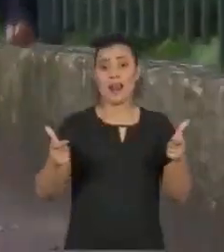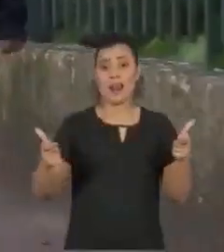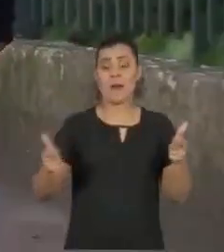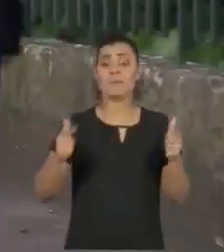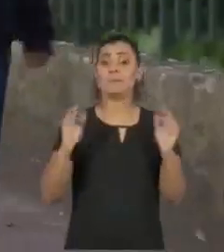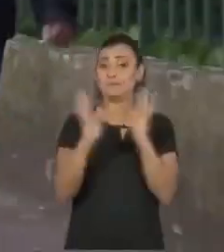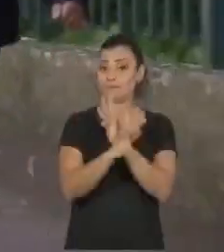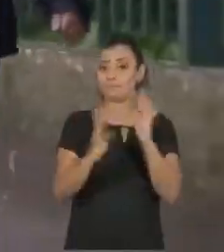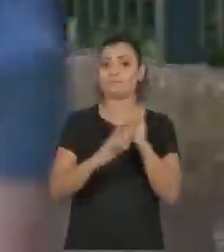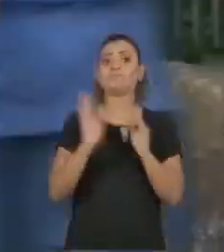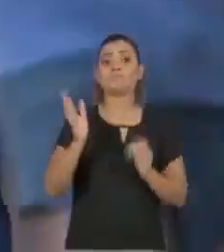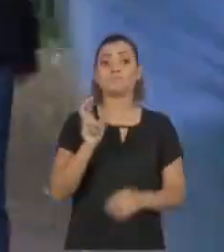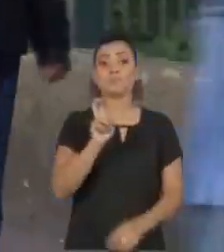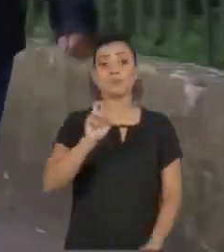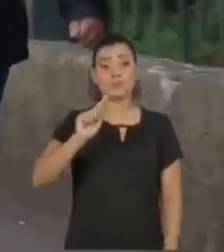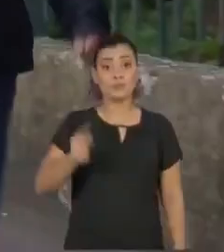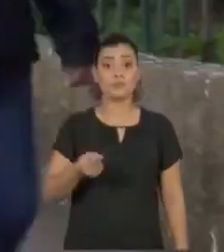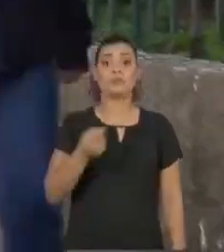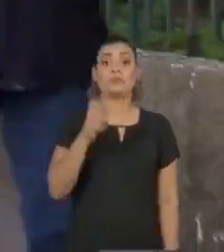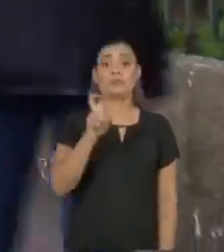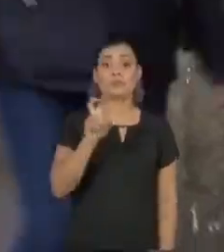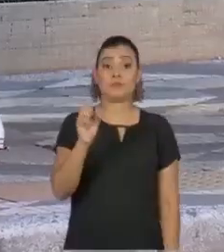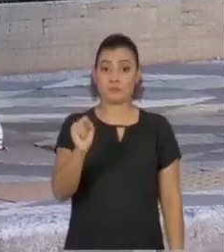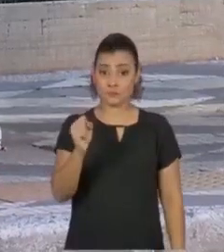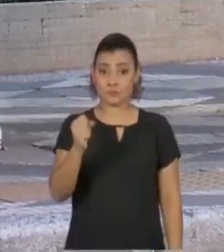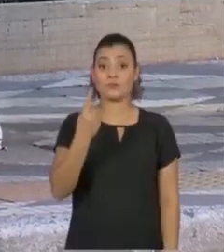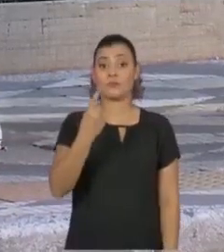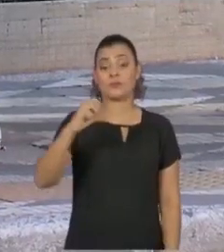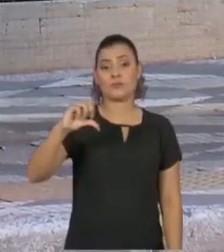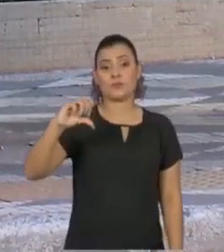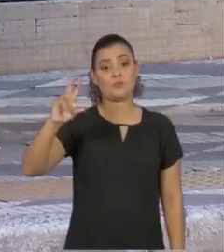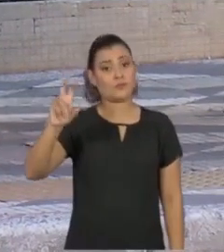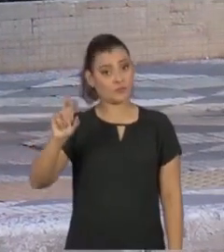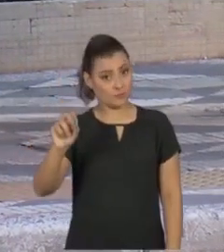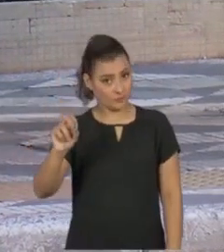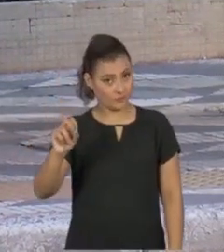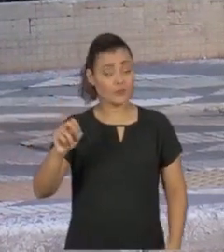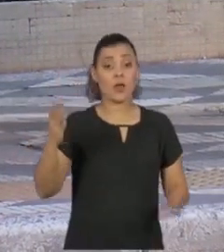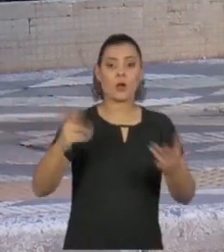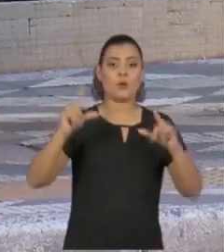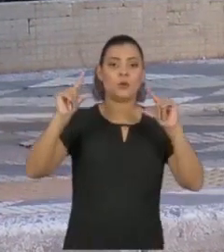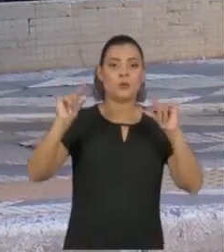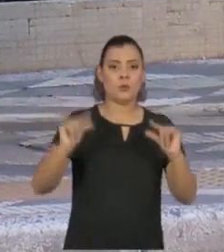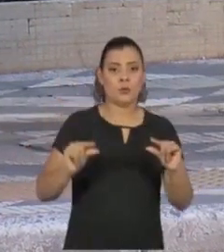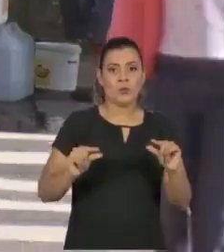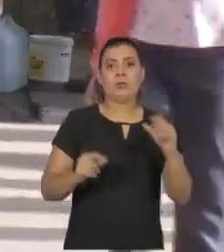que já teve pico de 5,5% nos anos 1950, baixou para